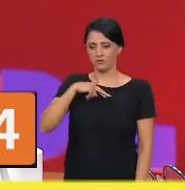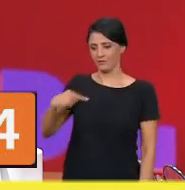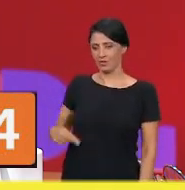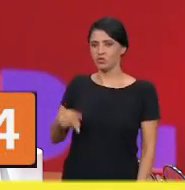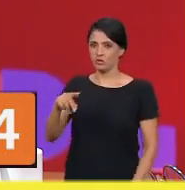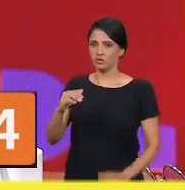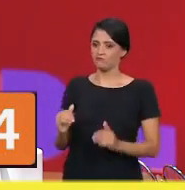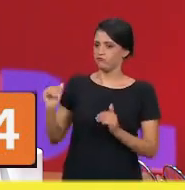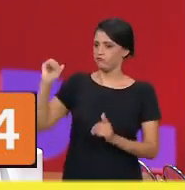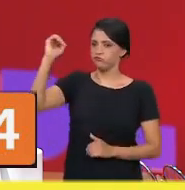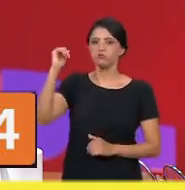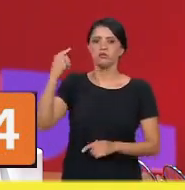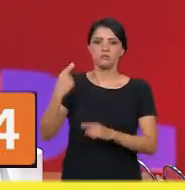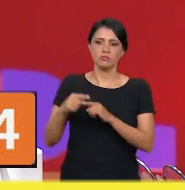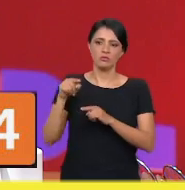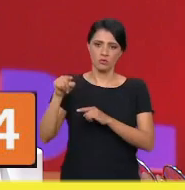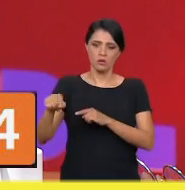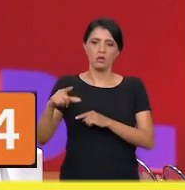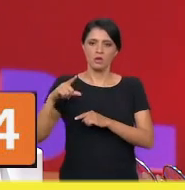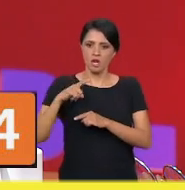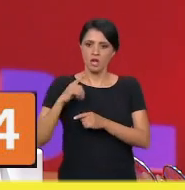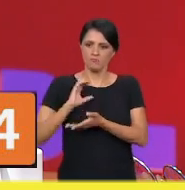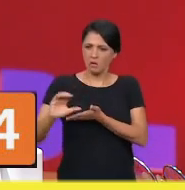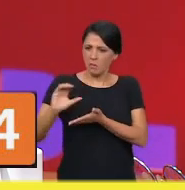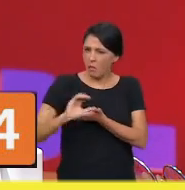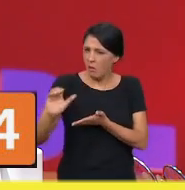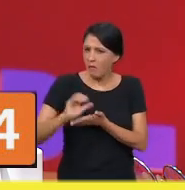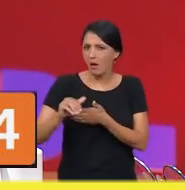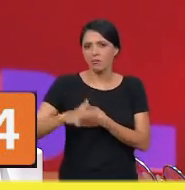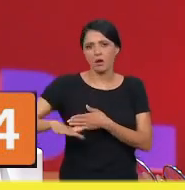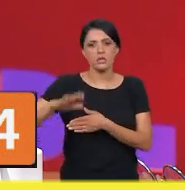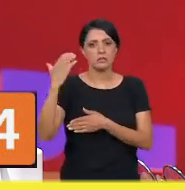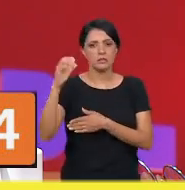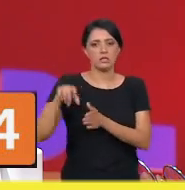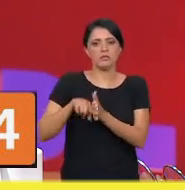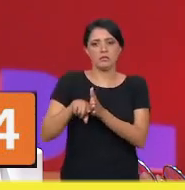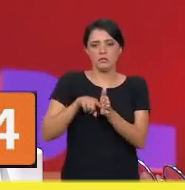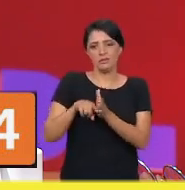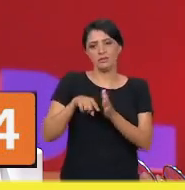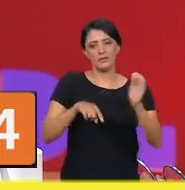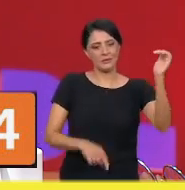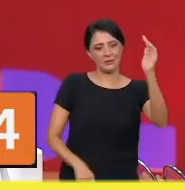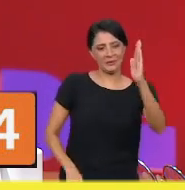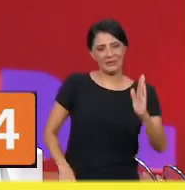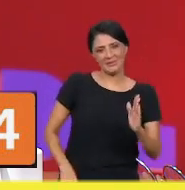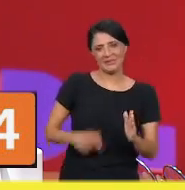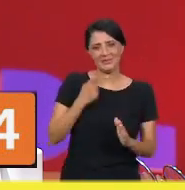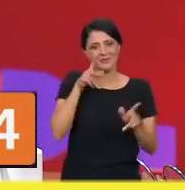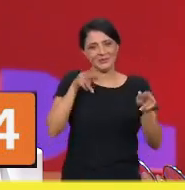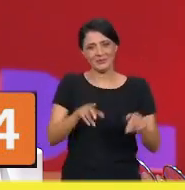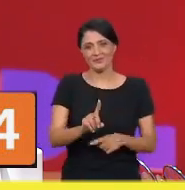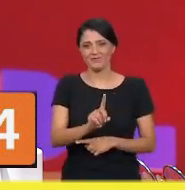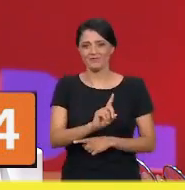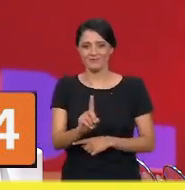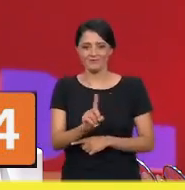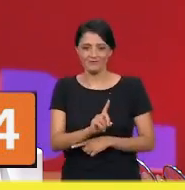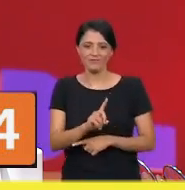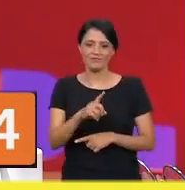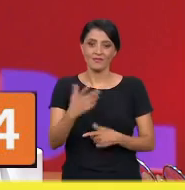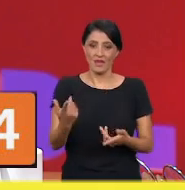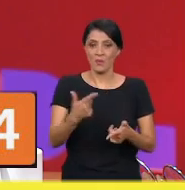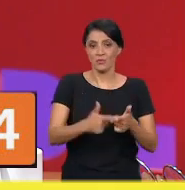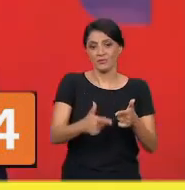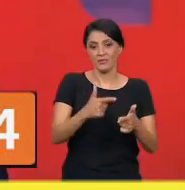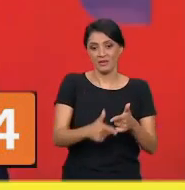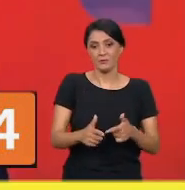está bem à frente, porque eles têm muito financiamento para a ciência e para a pesquisa. E no Brasil, já não posso dizer o mesmo. Então, esse é o grande